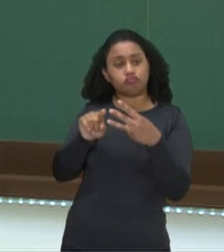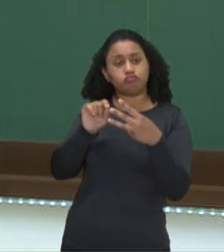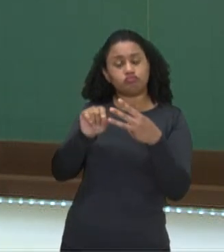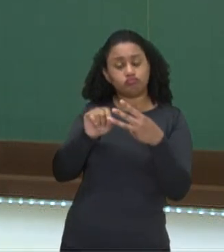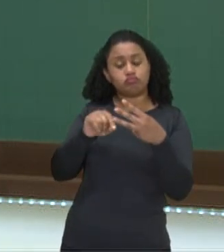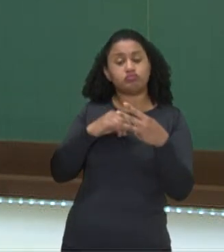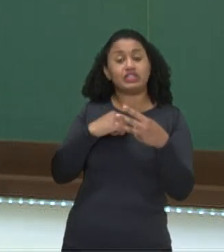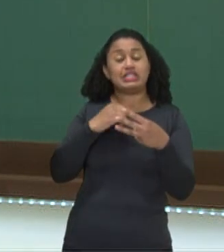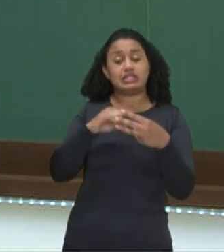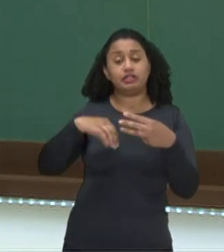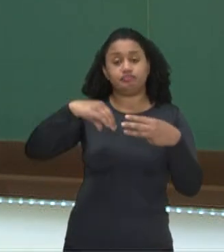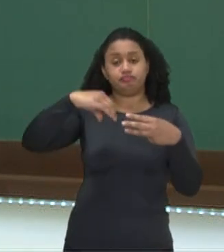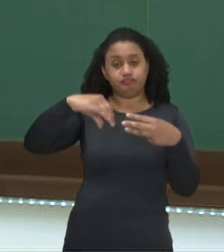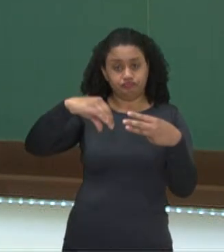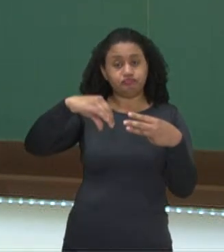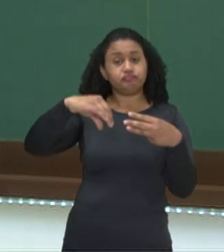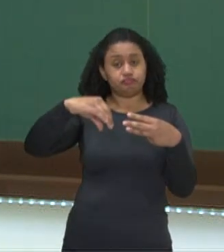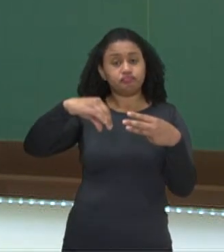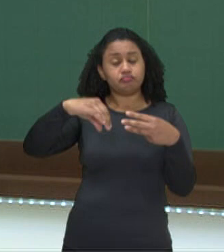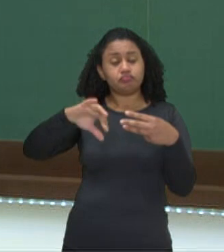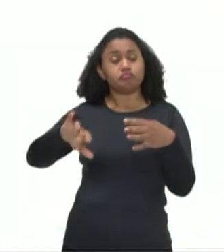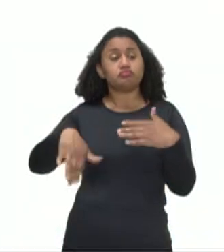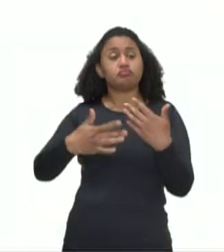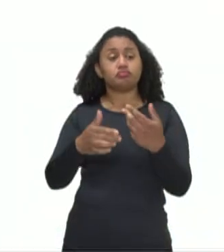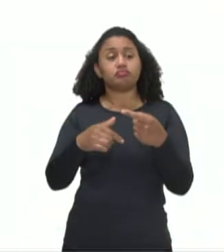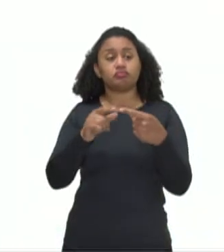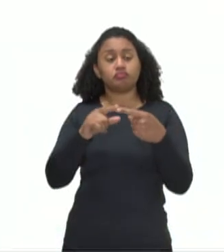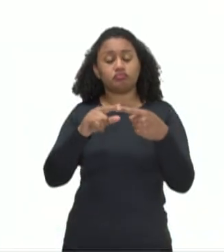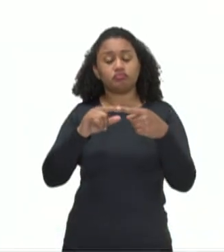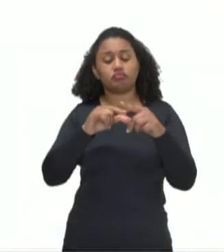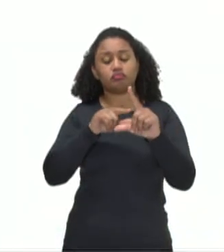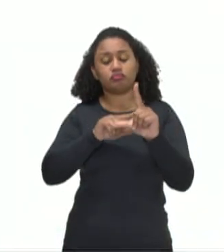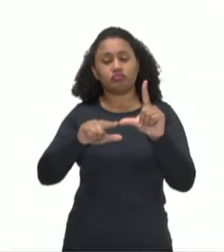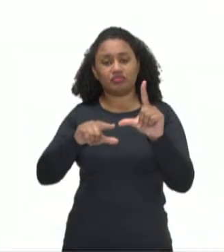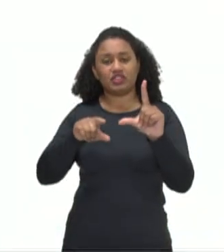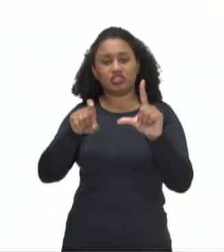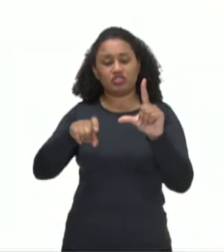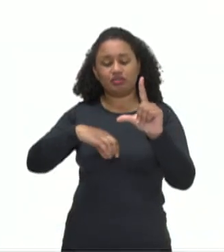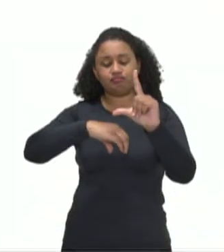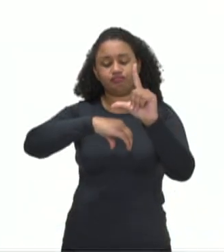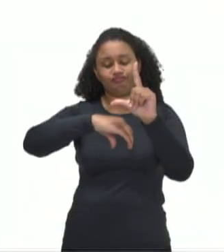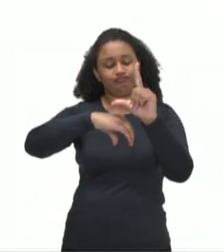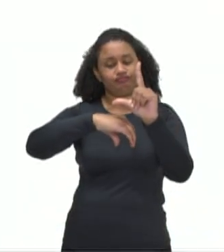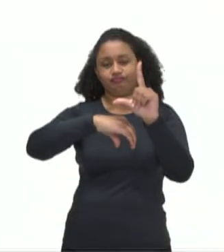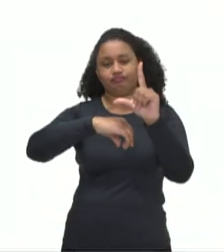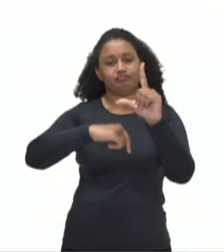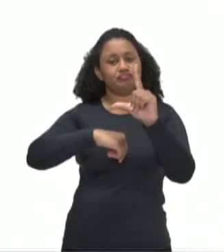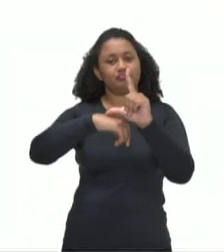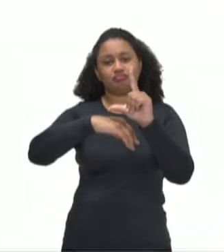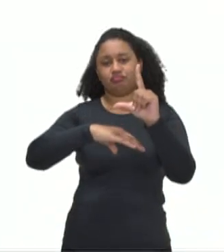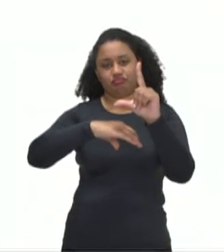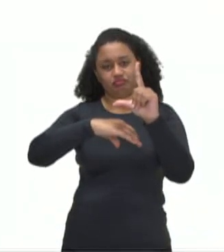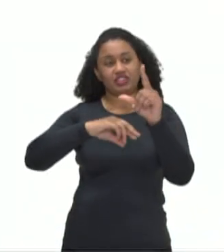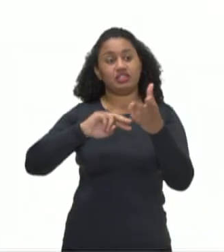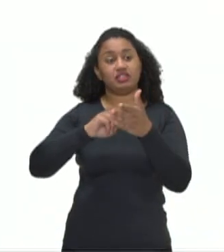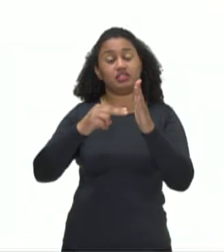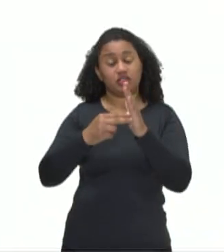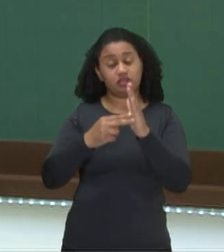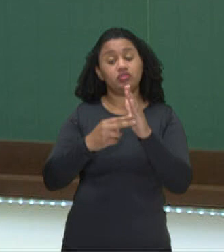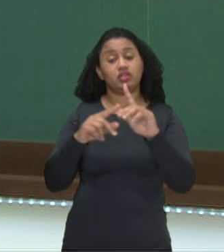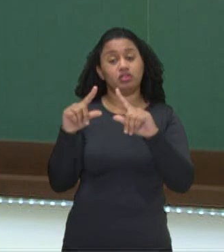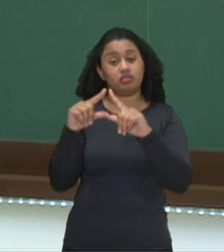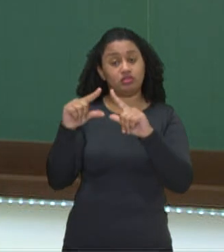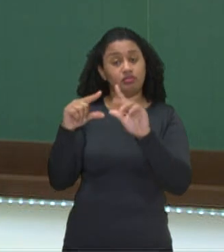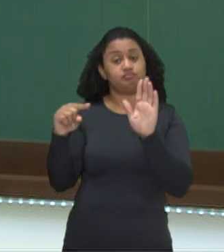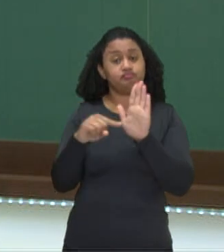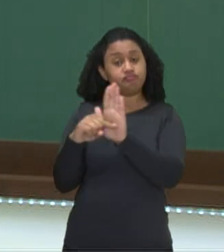da parábola voltada para baixo. Não encostou no eixo do x. Significa que o meu delta era negativo,